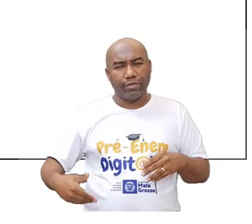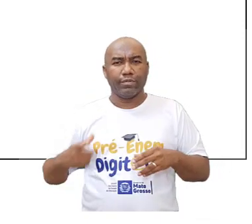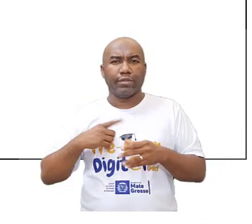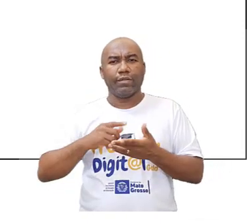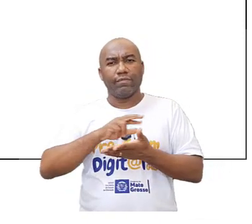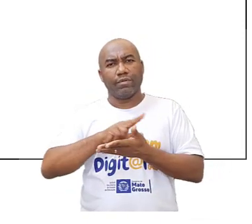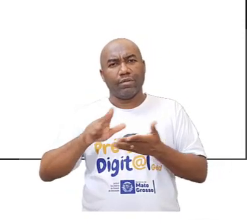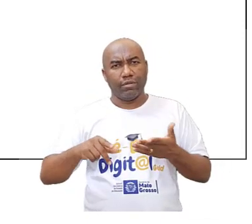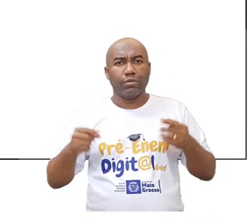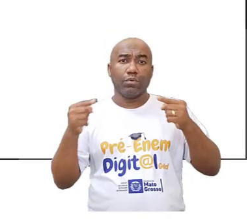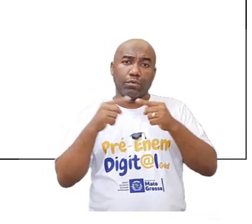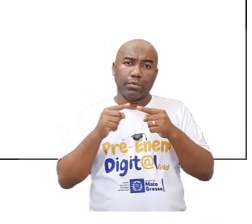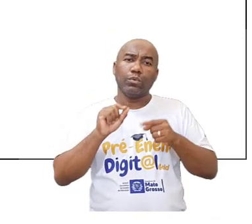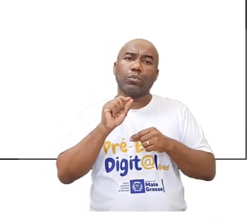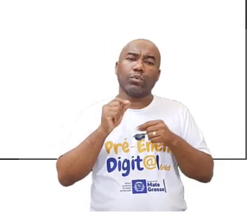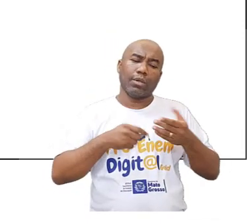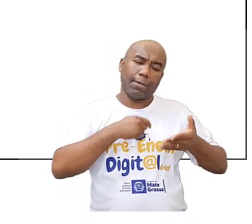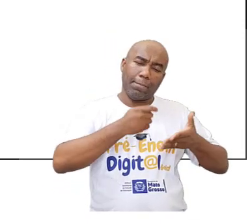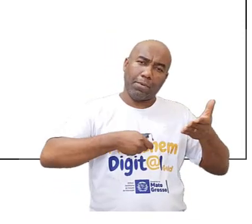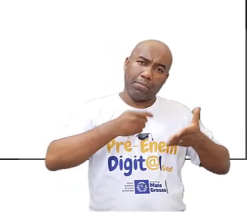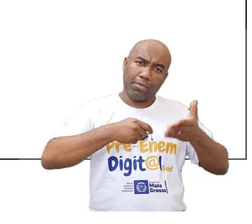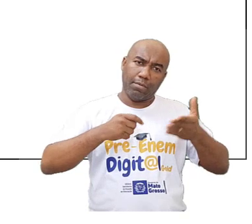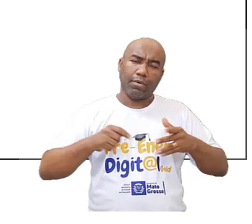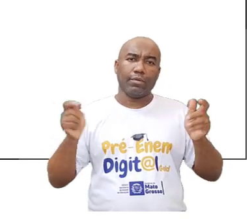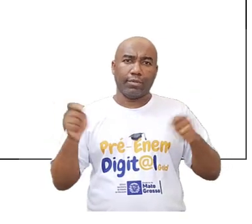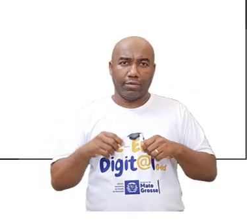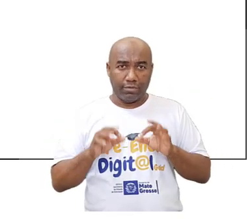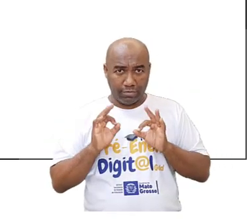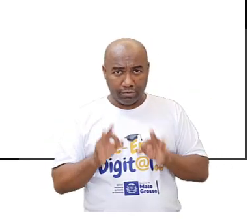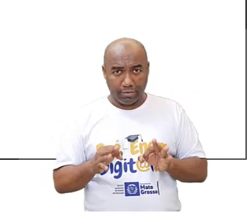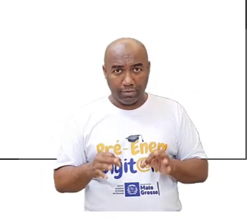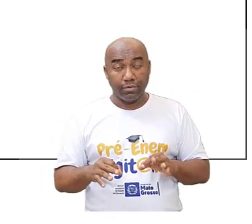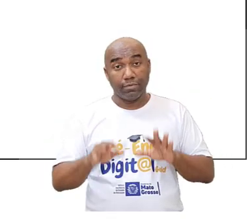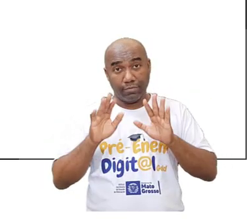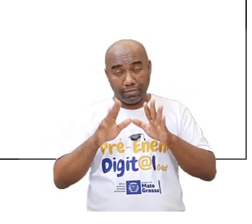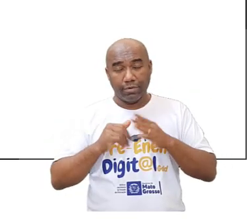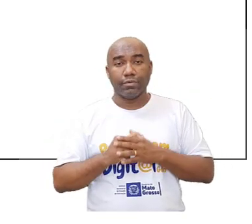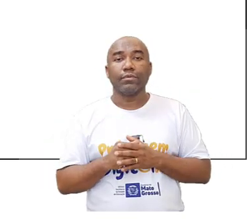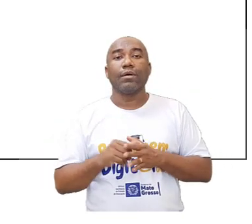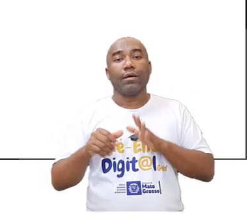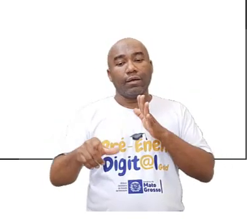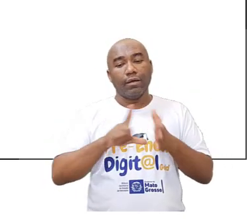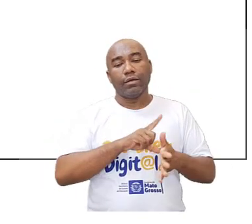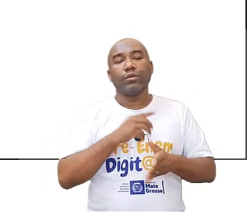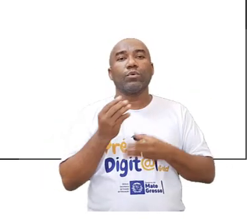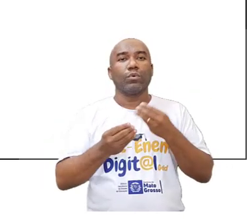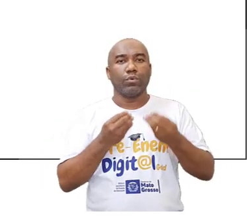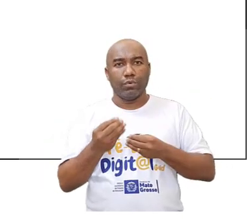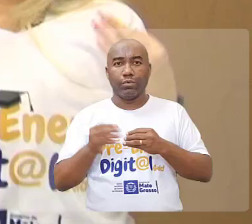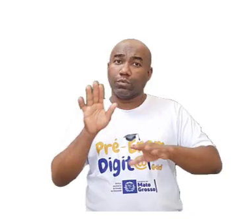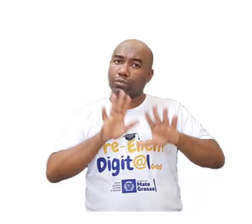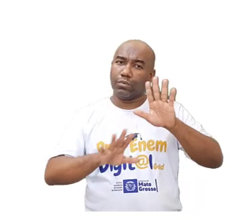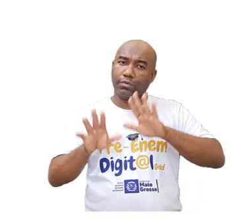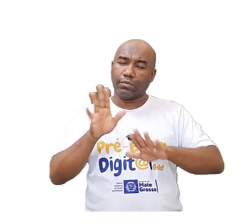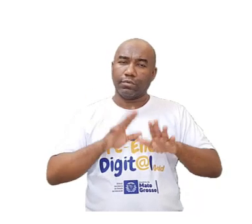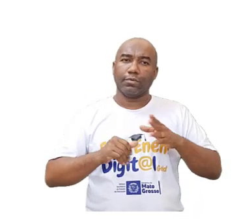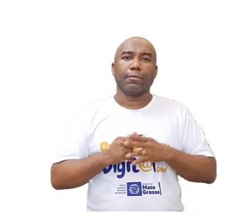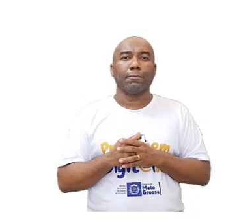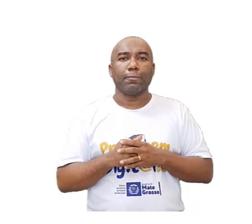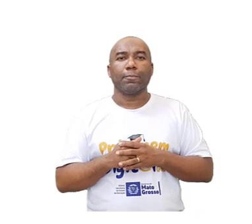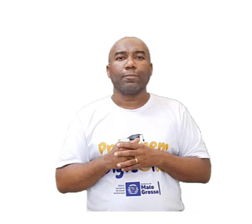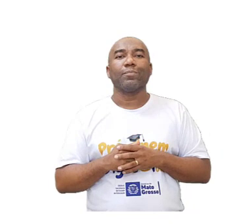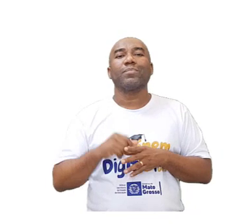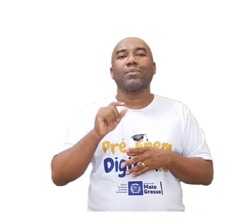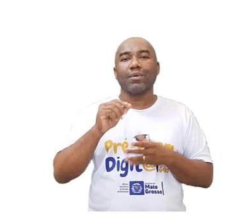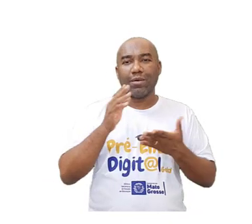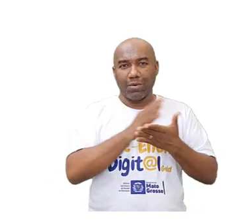ele deve ser com letra maiúscula, tá? Isso não é opcional, beleza? Mas veja bem, muito